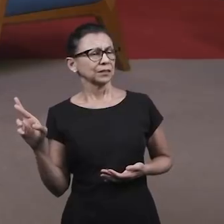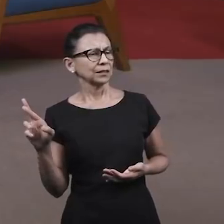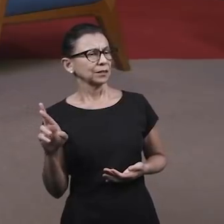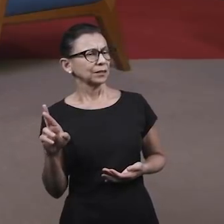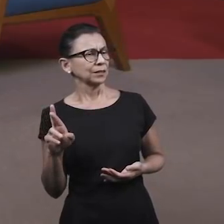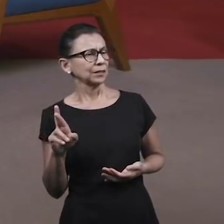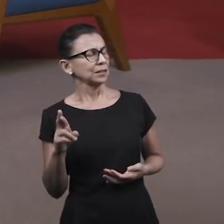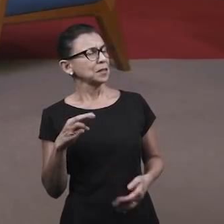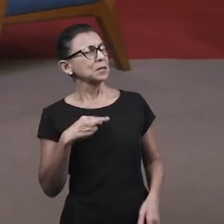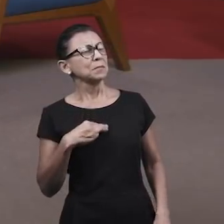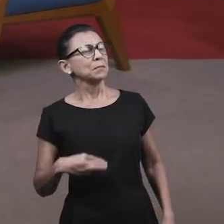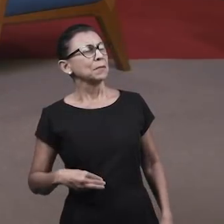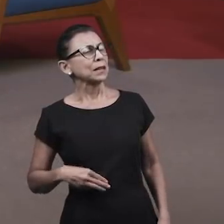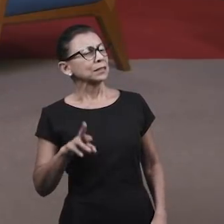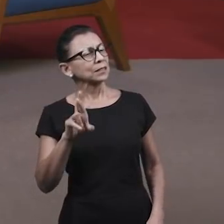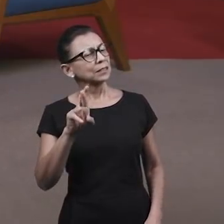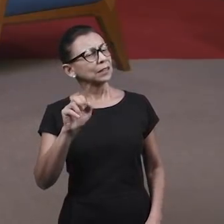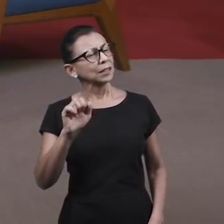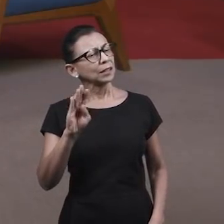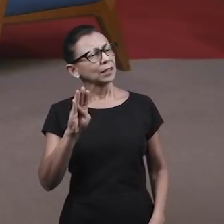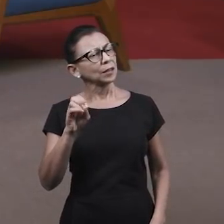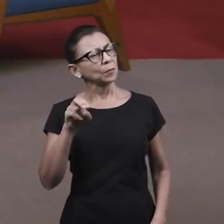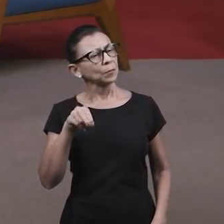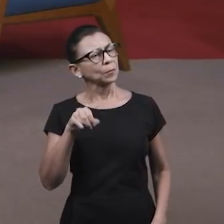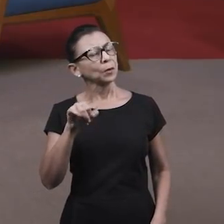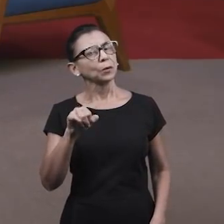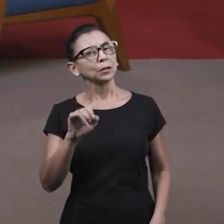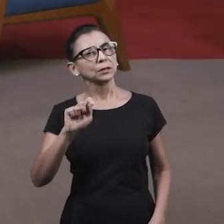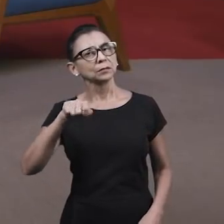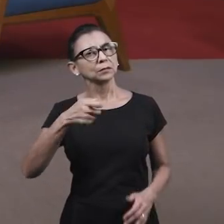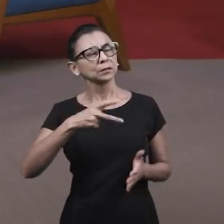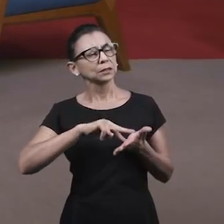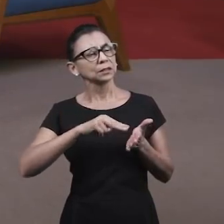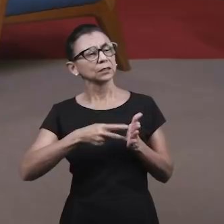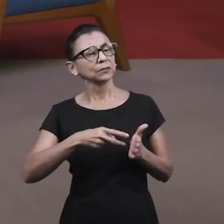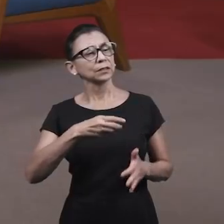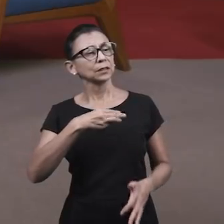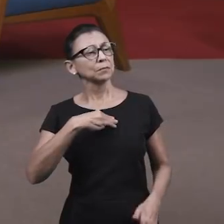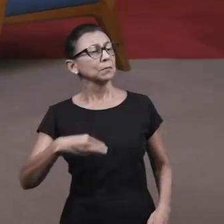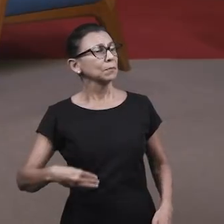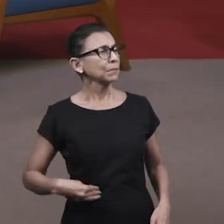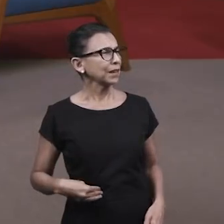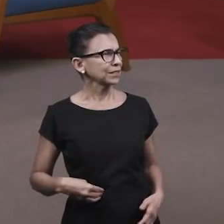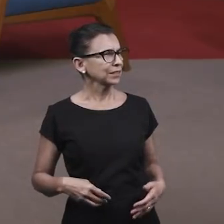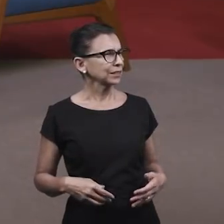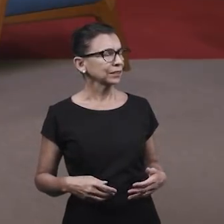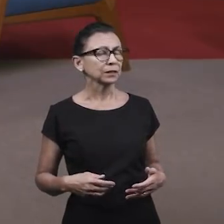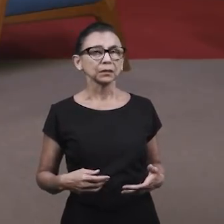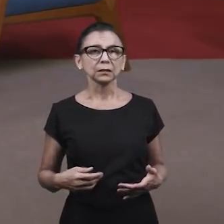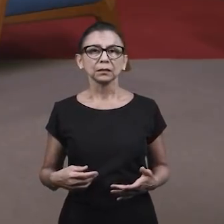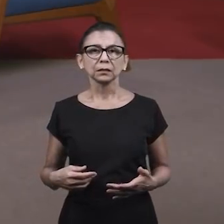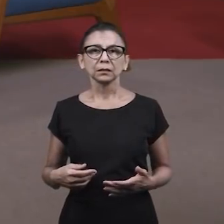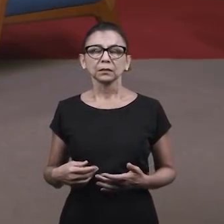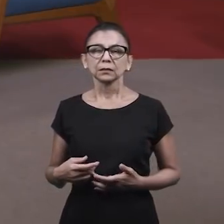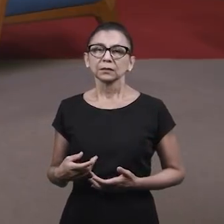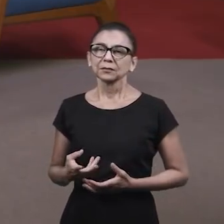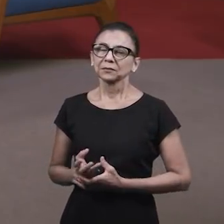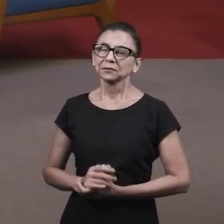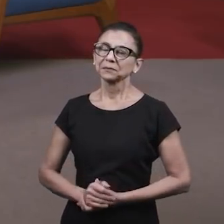entende, ela alcança o mistério que era ele. Exatamente. Porque o Senhor se revelou,